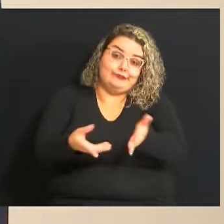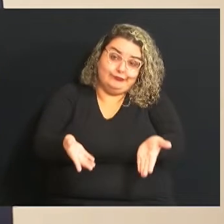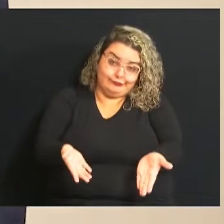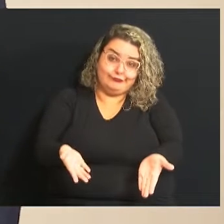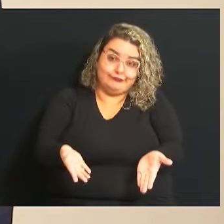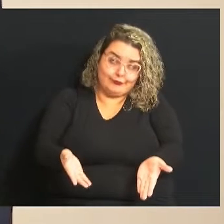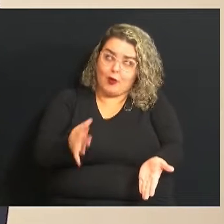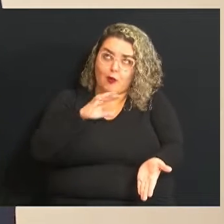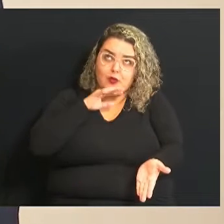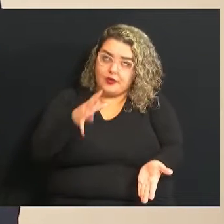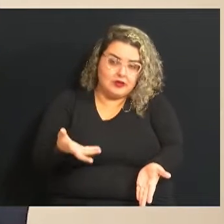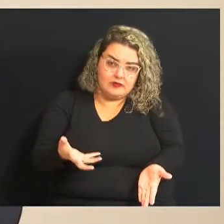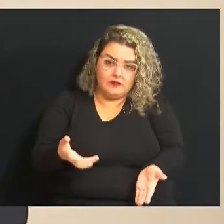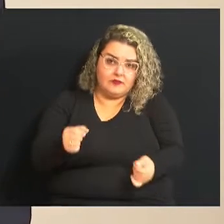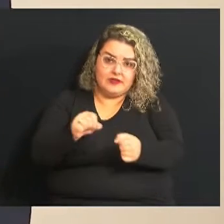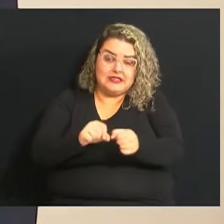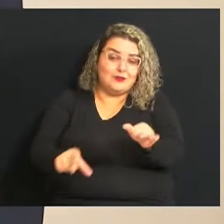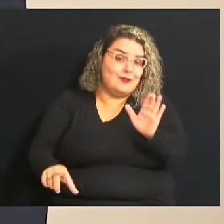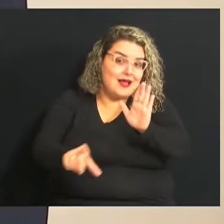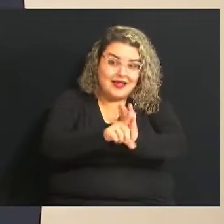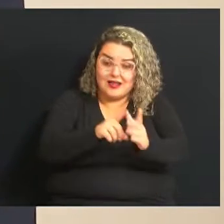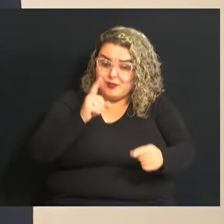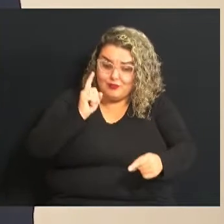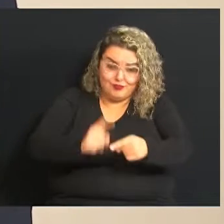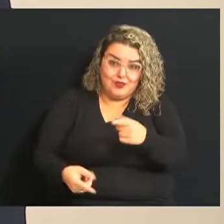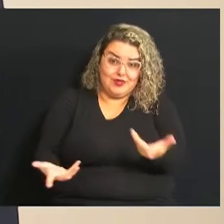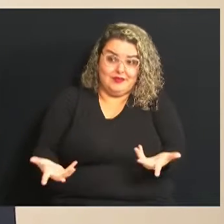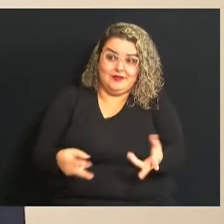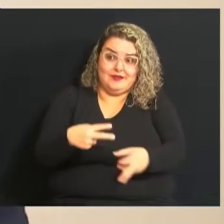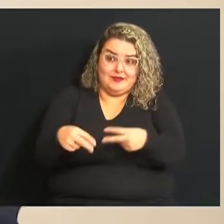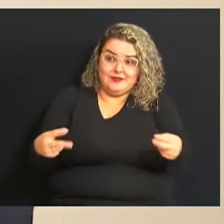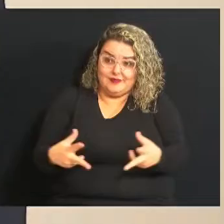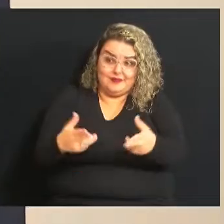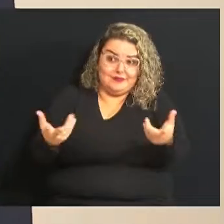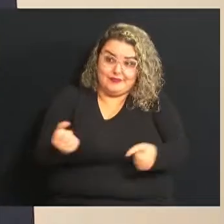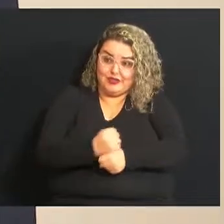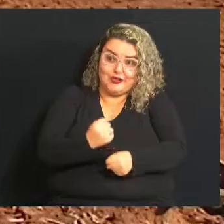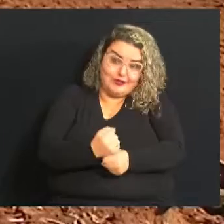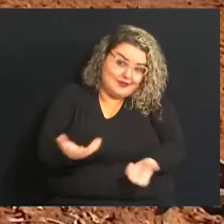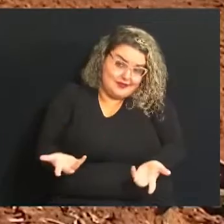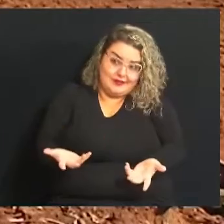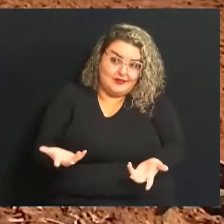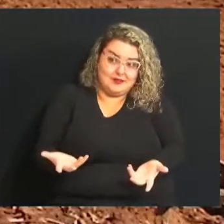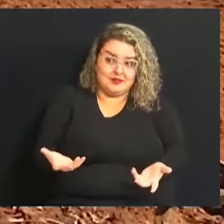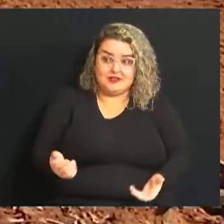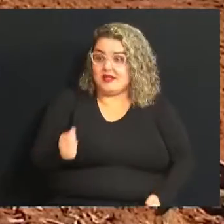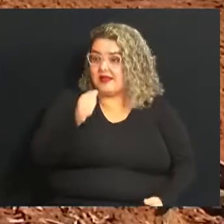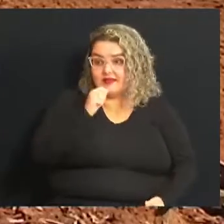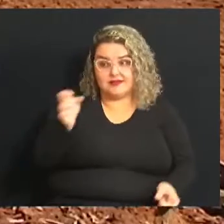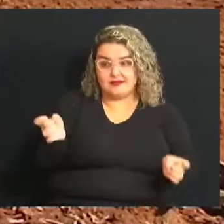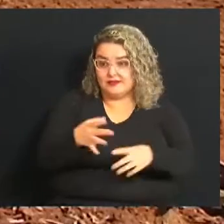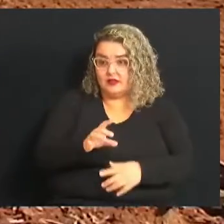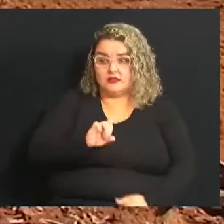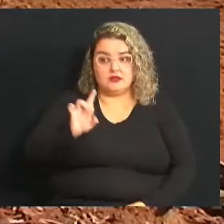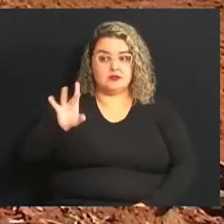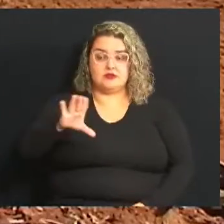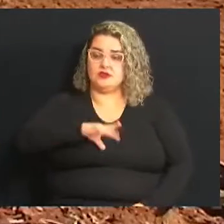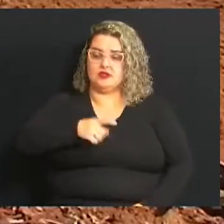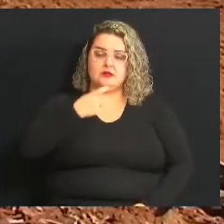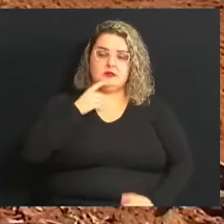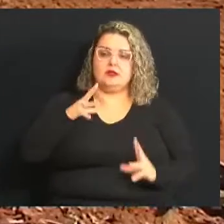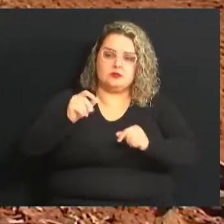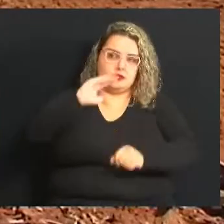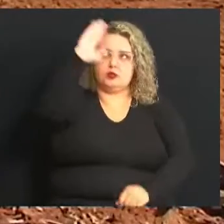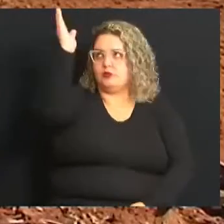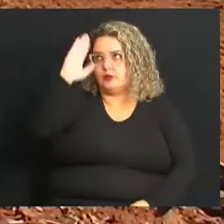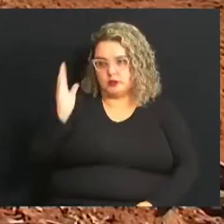absurdo você fazer uma lei para proibir a inauguração de obras inacabadas, mas é o que a gente mais vê, não só em Campinas, pelo Brasil. E a gente tem